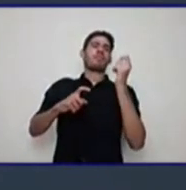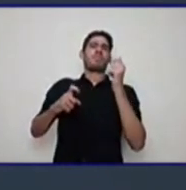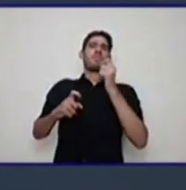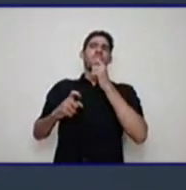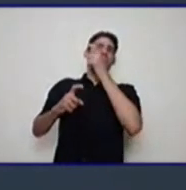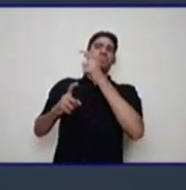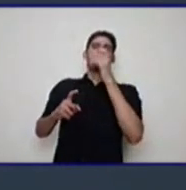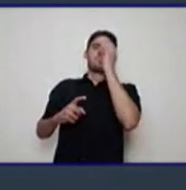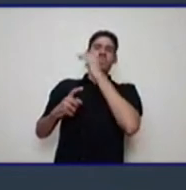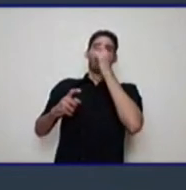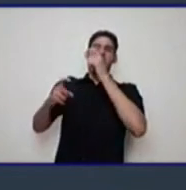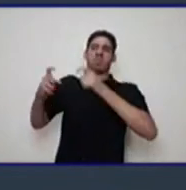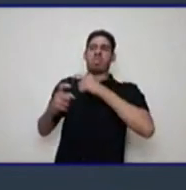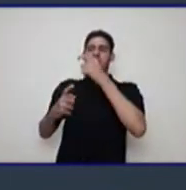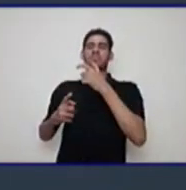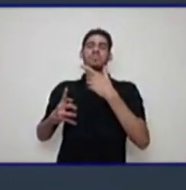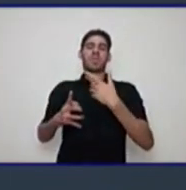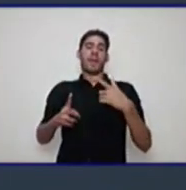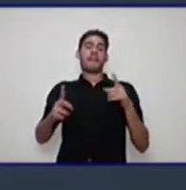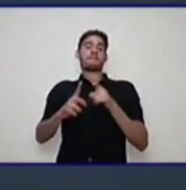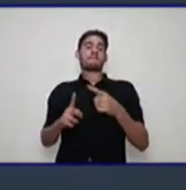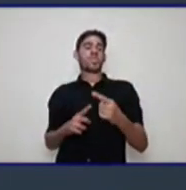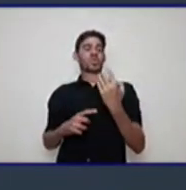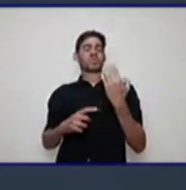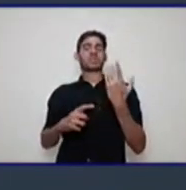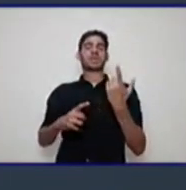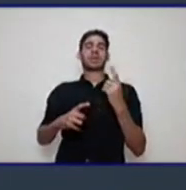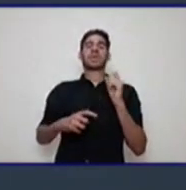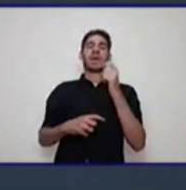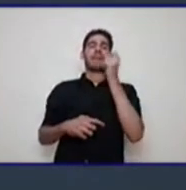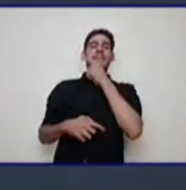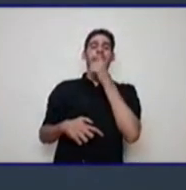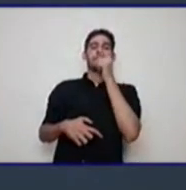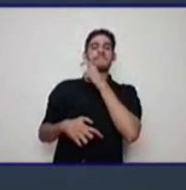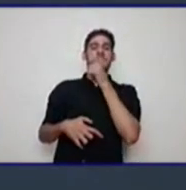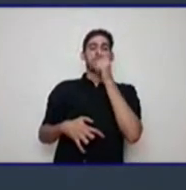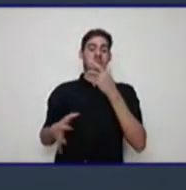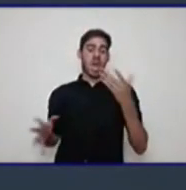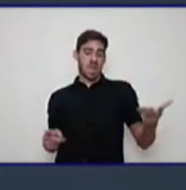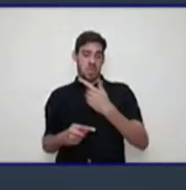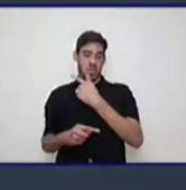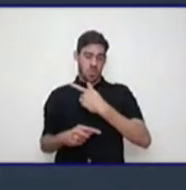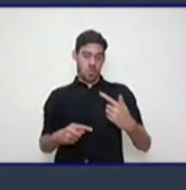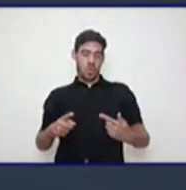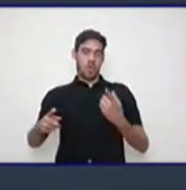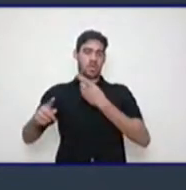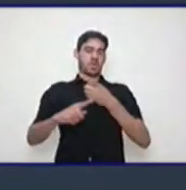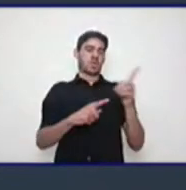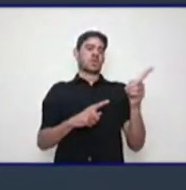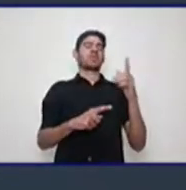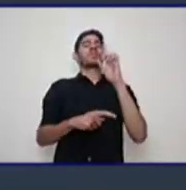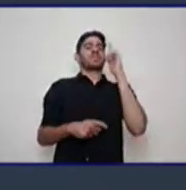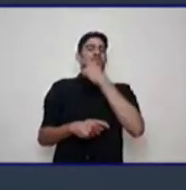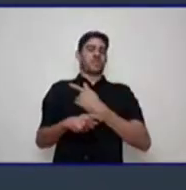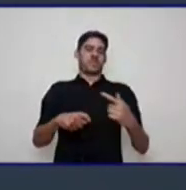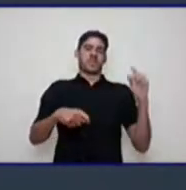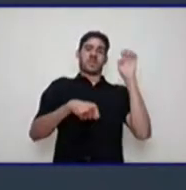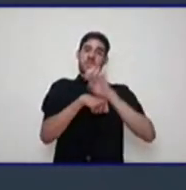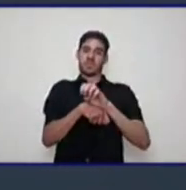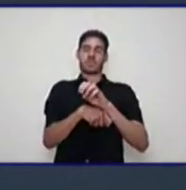agressivas, tendo como música de fundo uma sátira ao atual governador do estado. referido